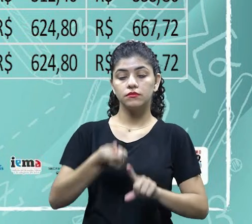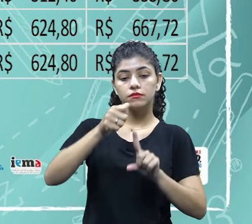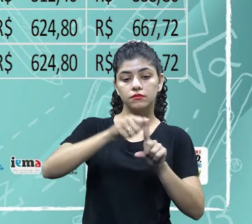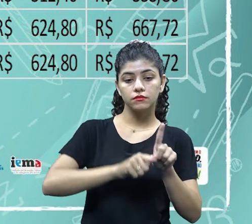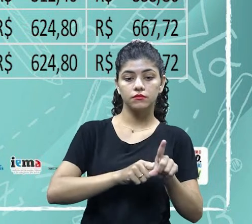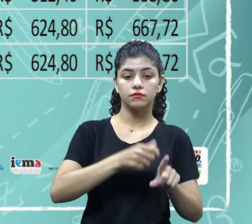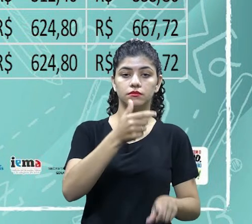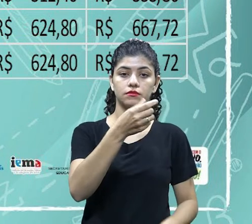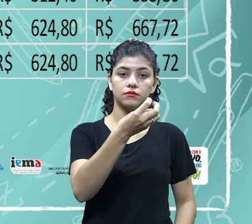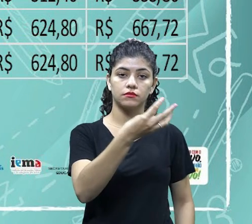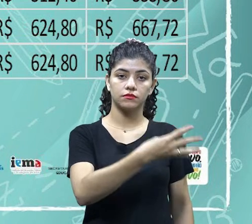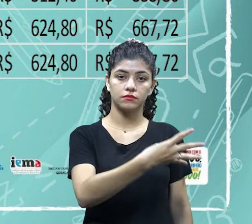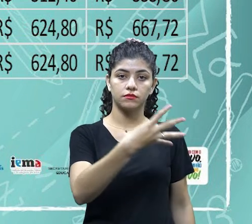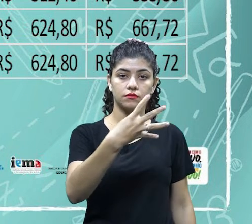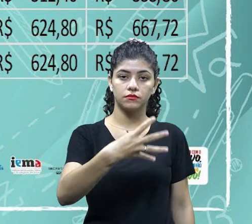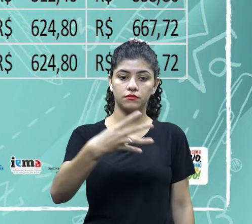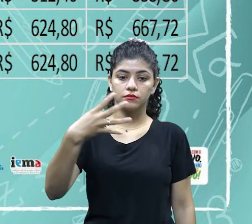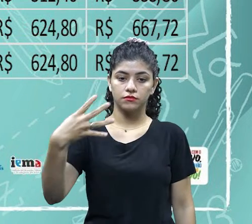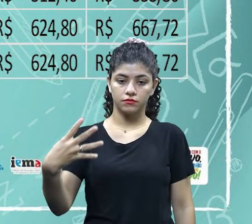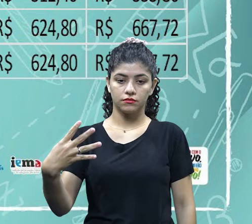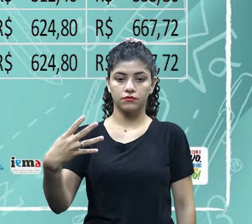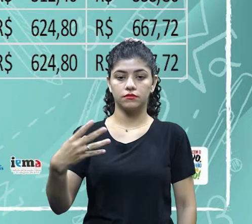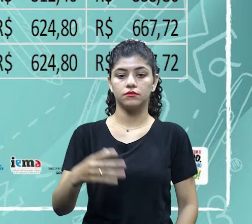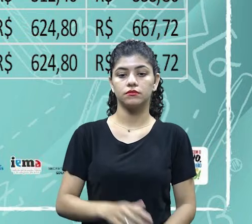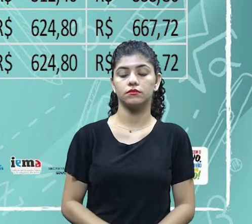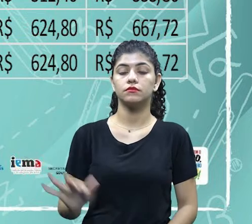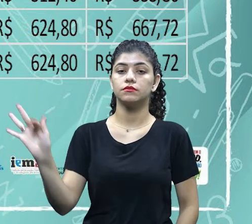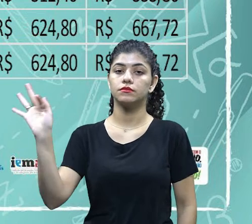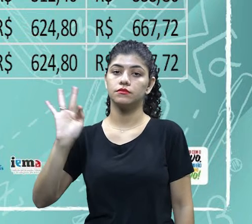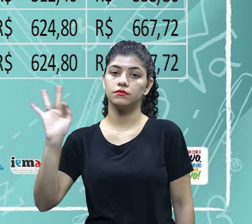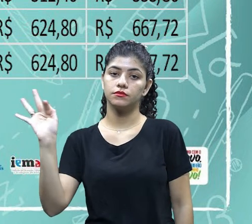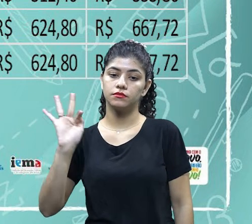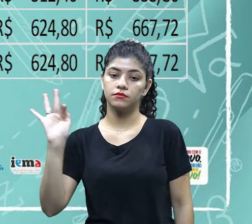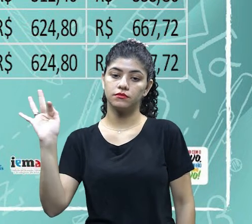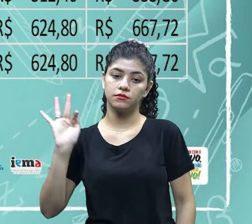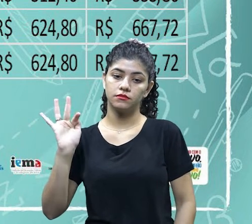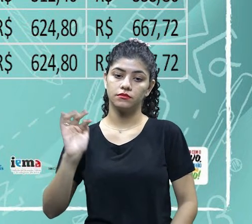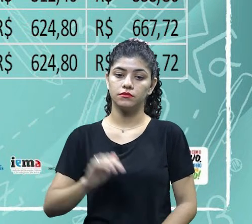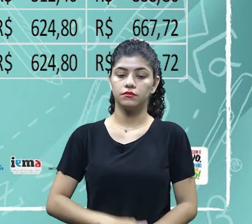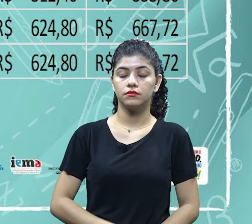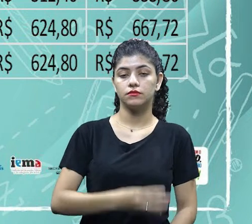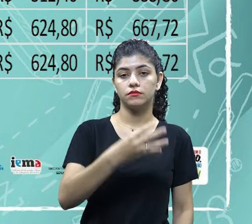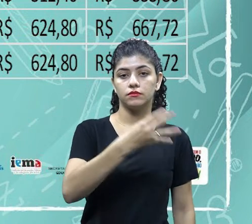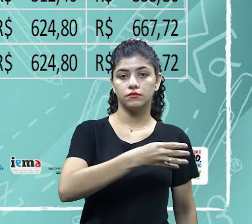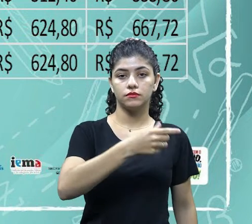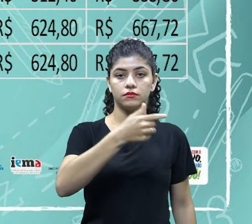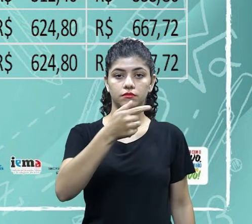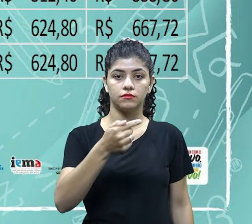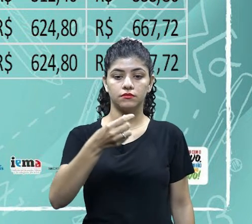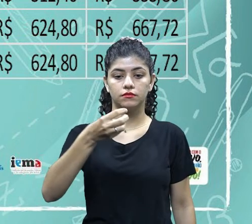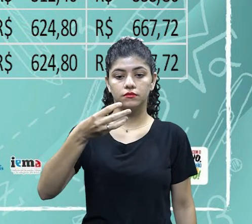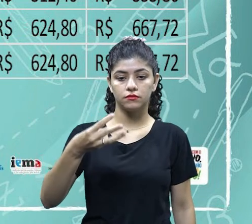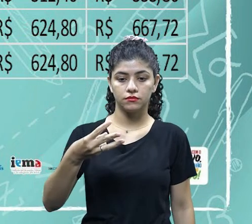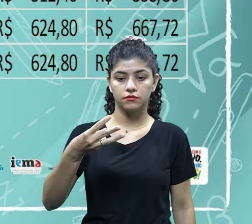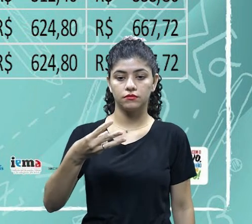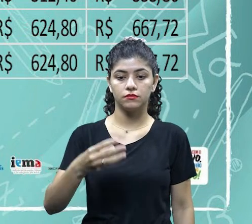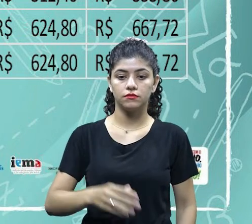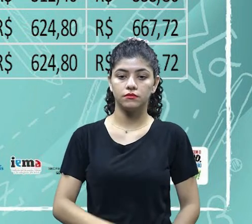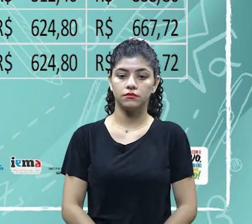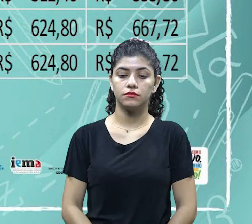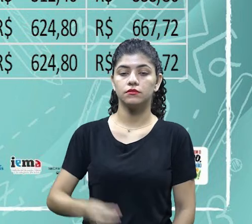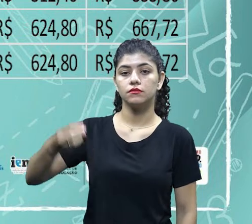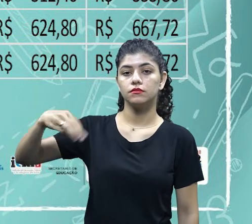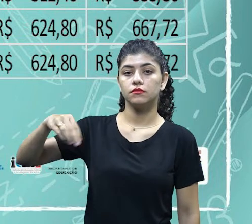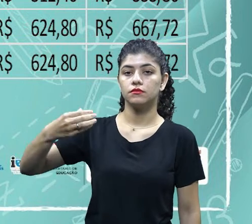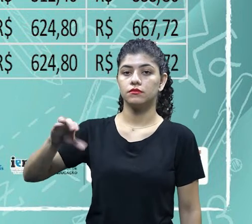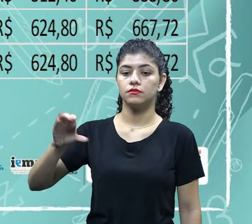lazer para o seu divertimento. Logo, no mês de janeiro, ela teve como